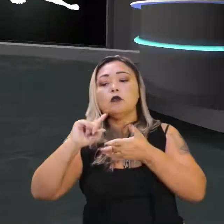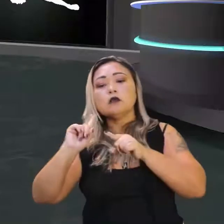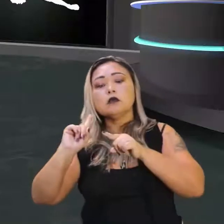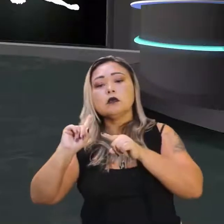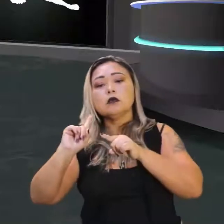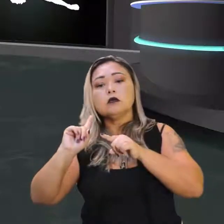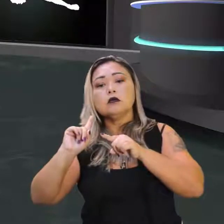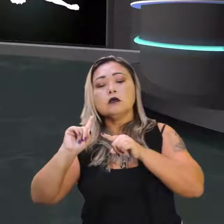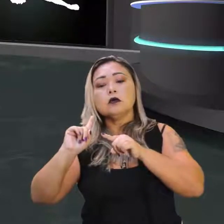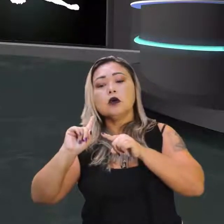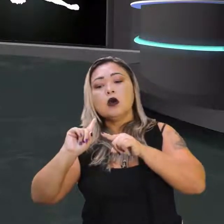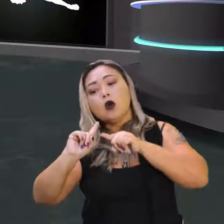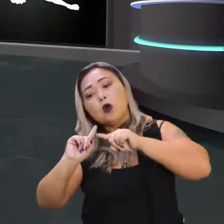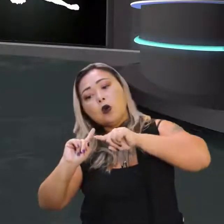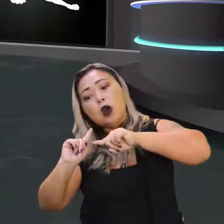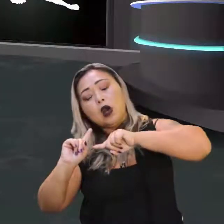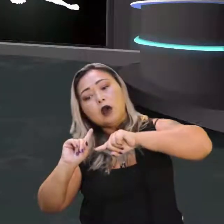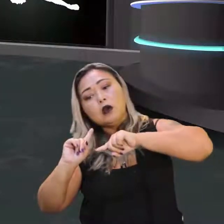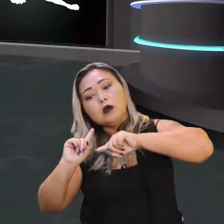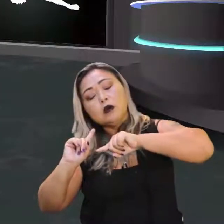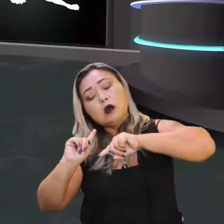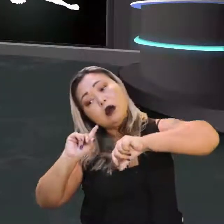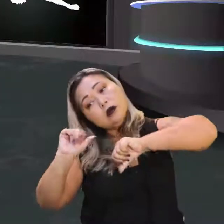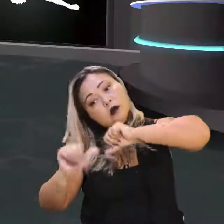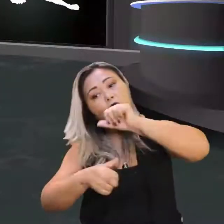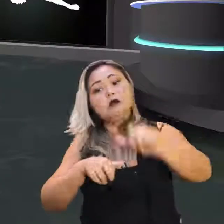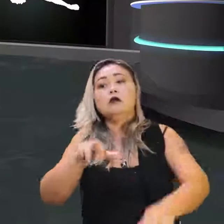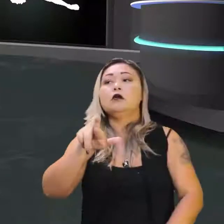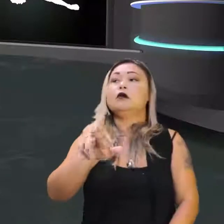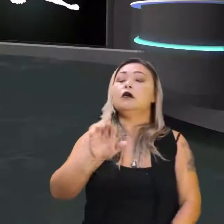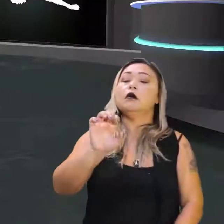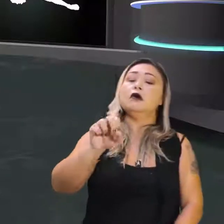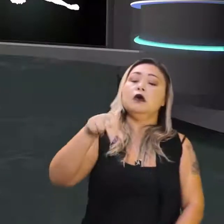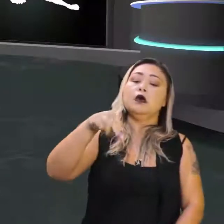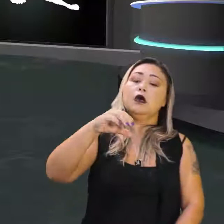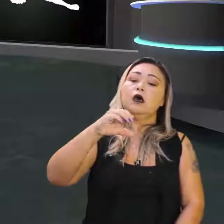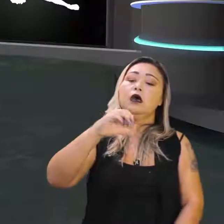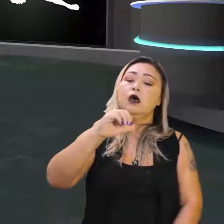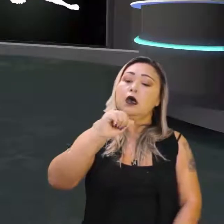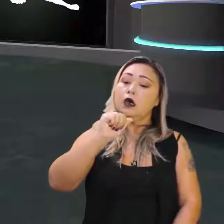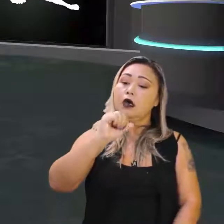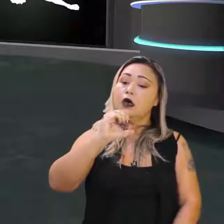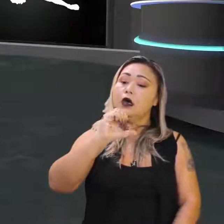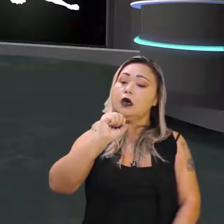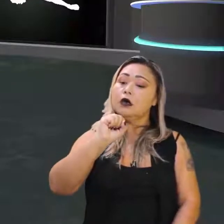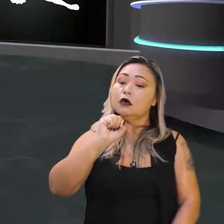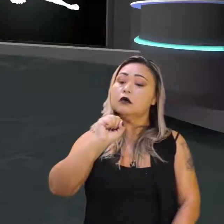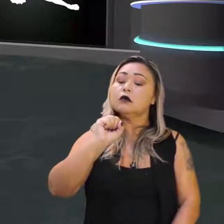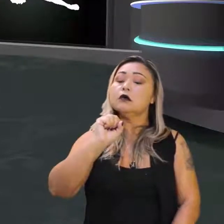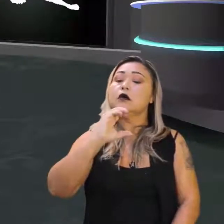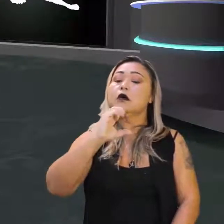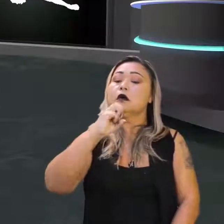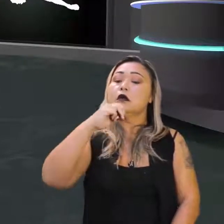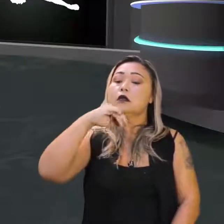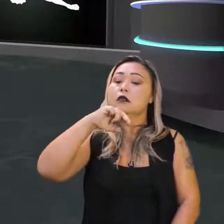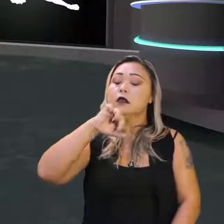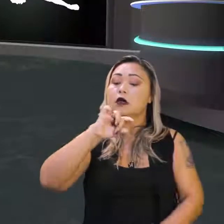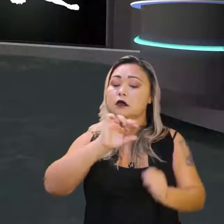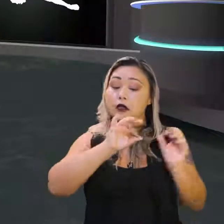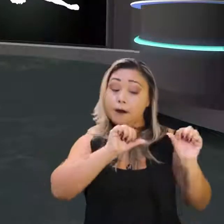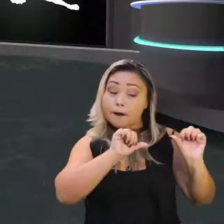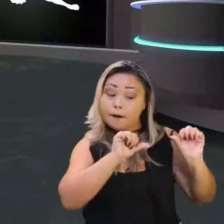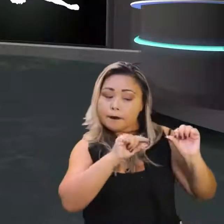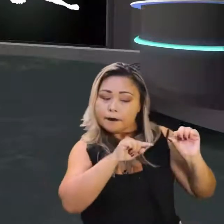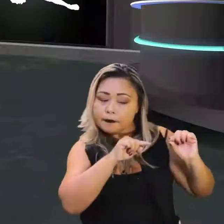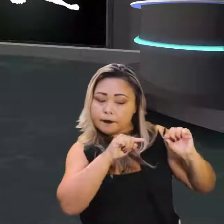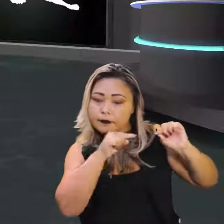reação, entrou o Renascimento, exatamente. Exato. Então, é importante vocês entenderem aí essa